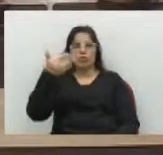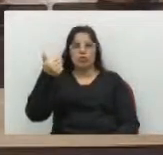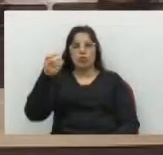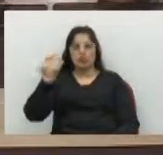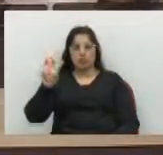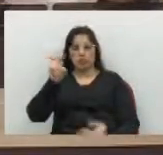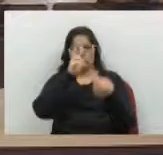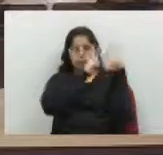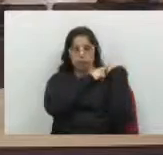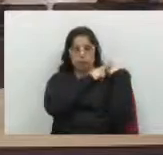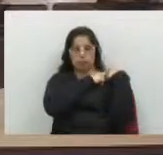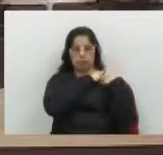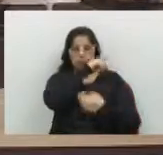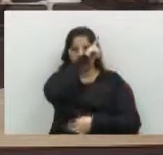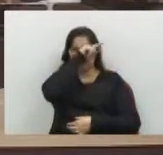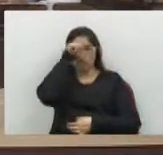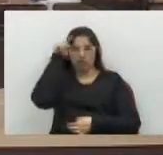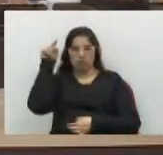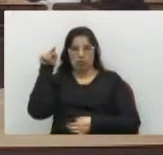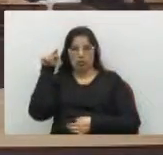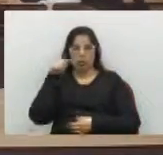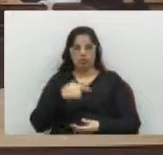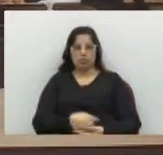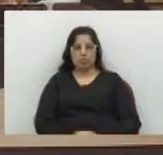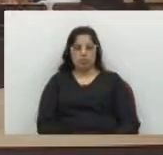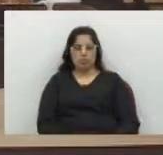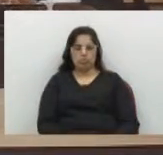498/2015, autora, vereadora doutora Mayra da Costa.